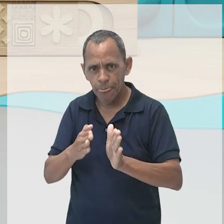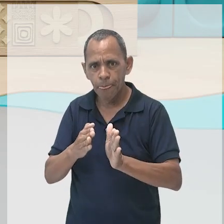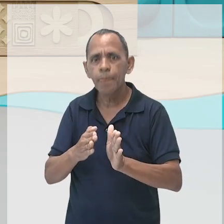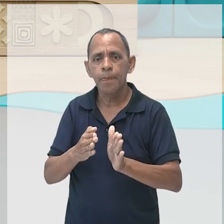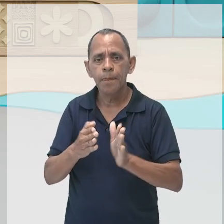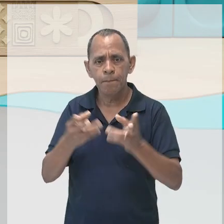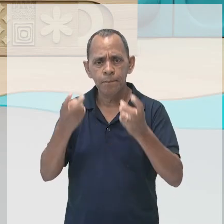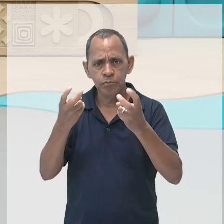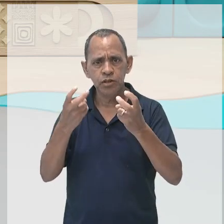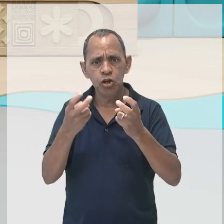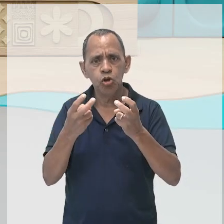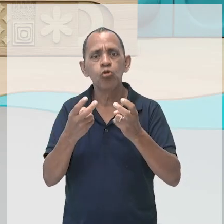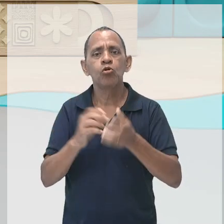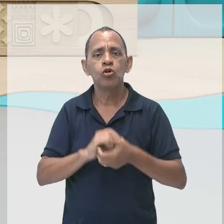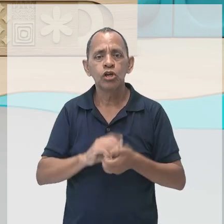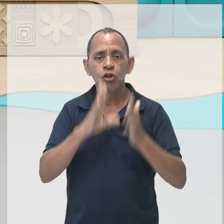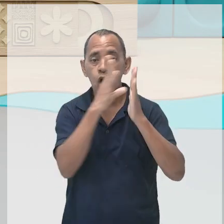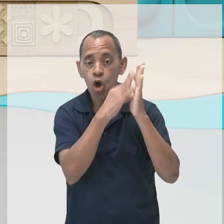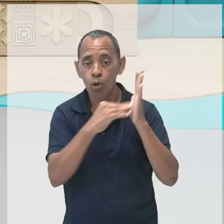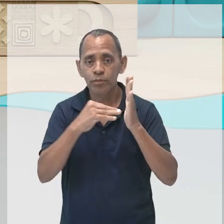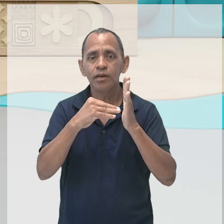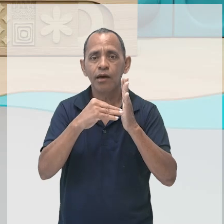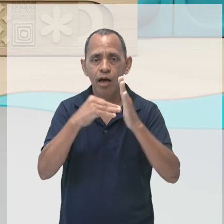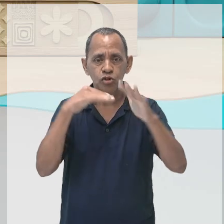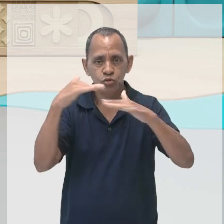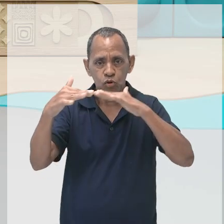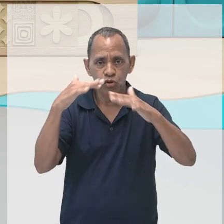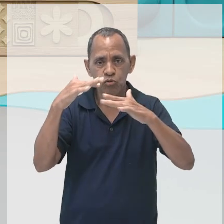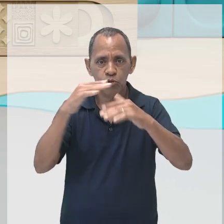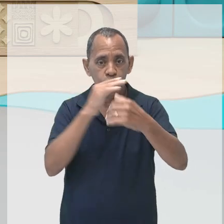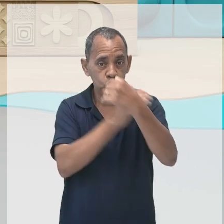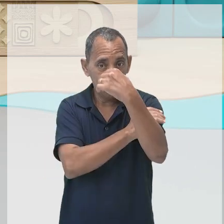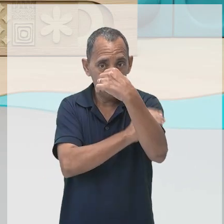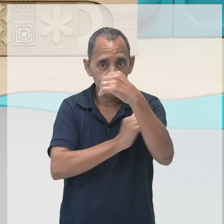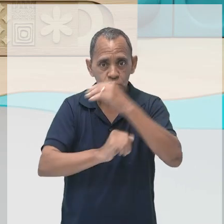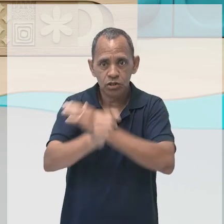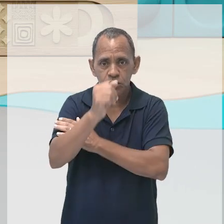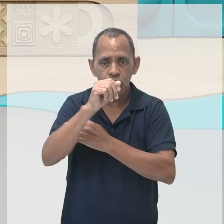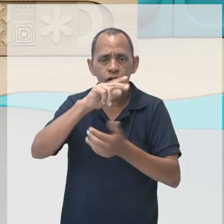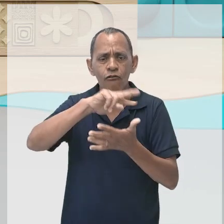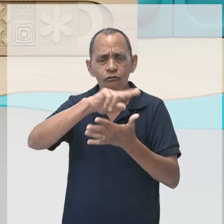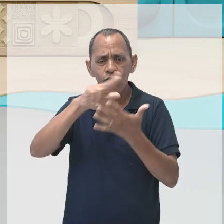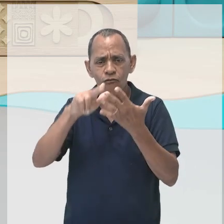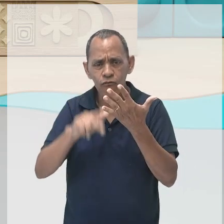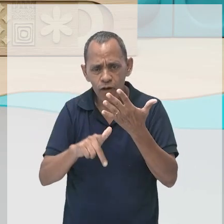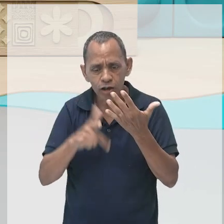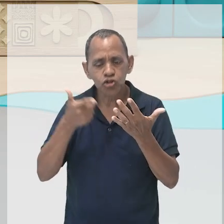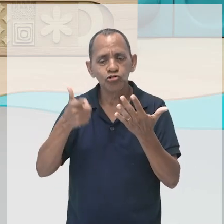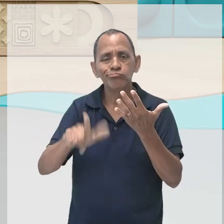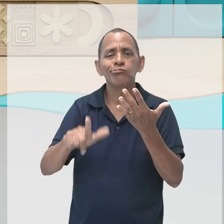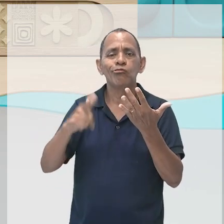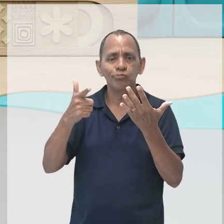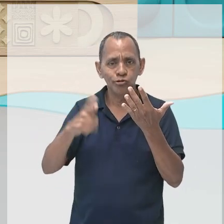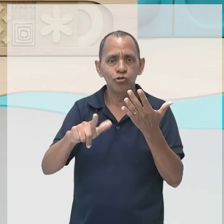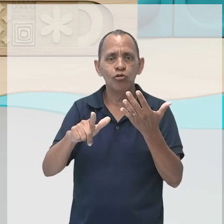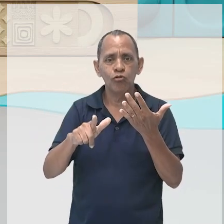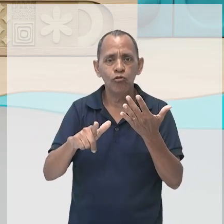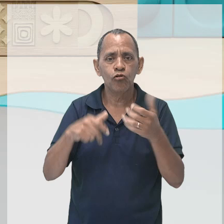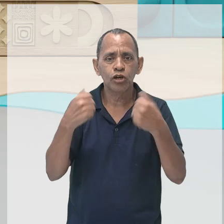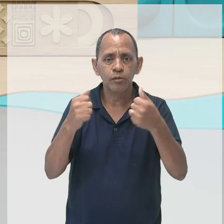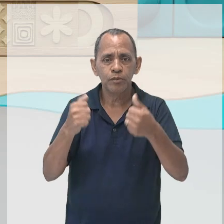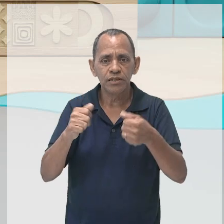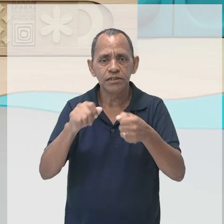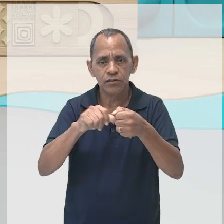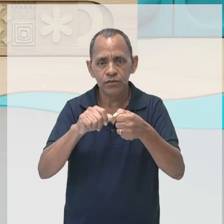movimentos da musculação. Na musculação, nós temos ali séries e repetições que são utilizados ali para contemplar